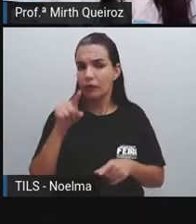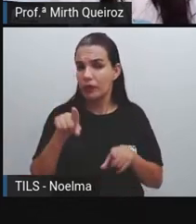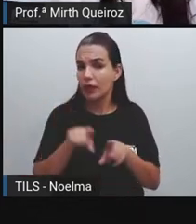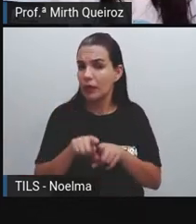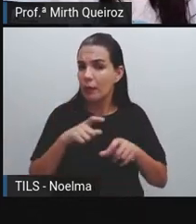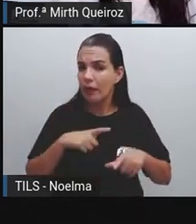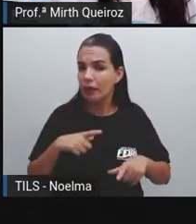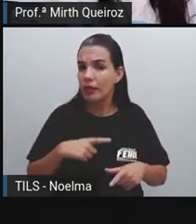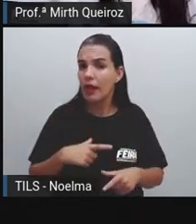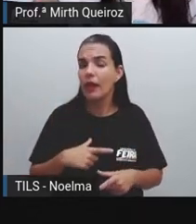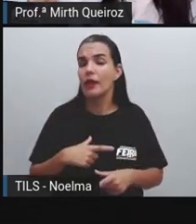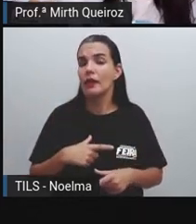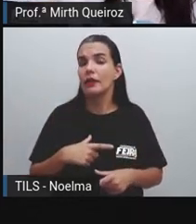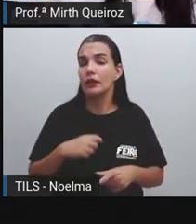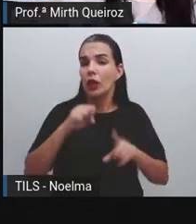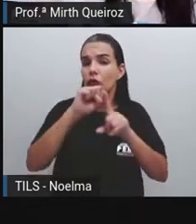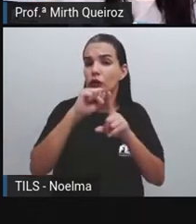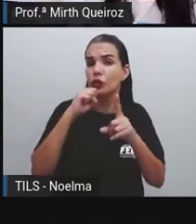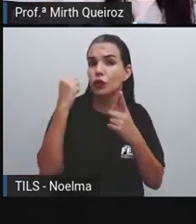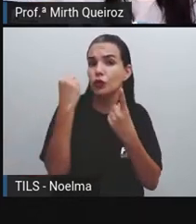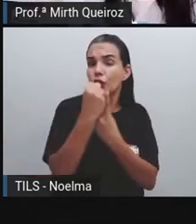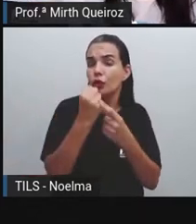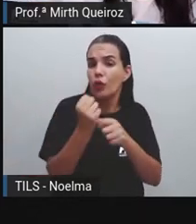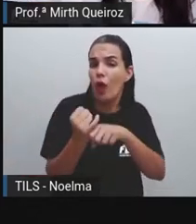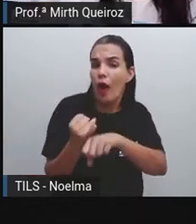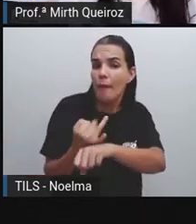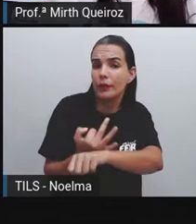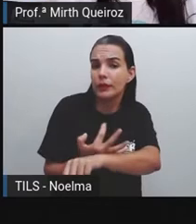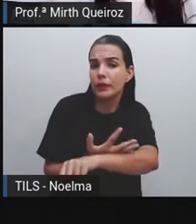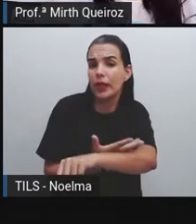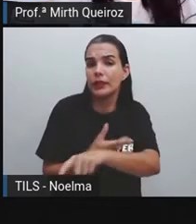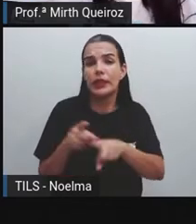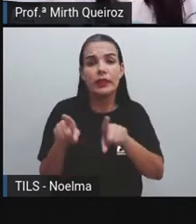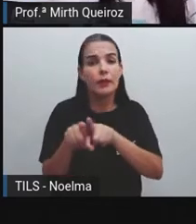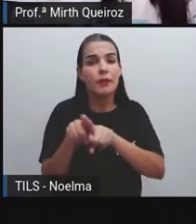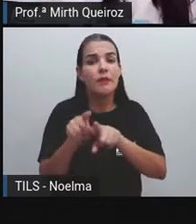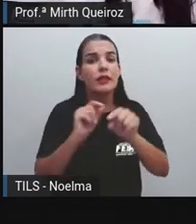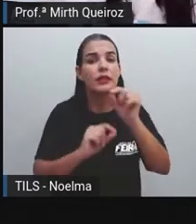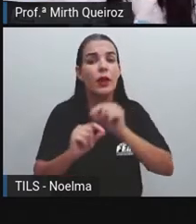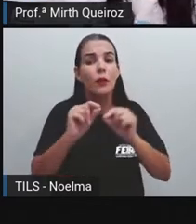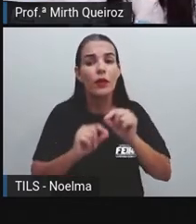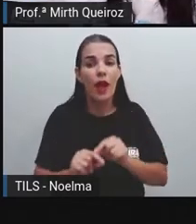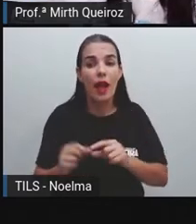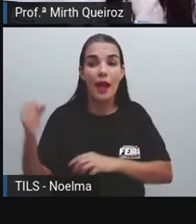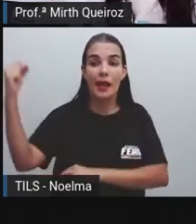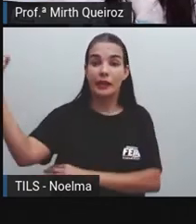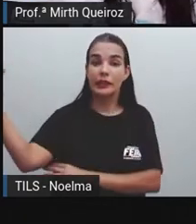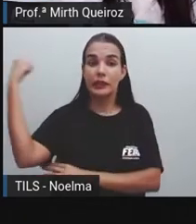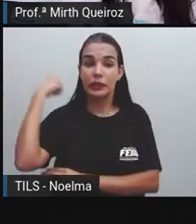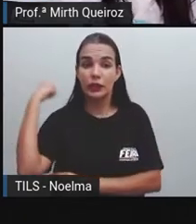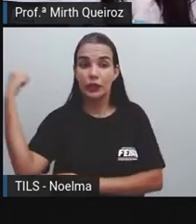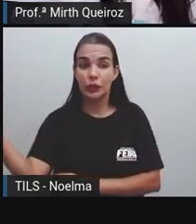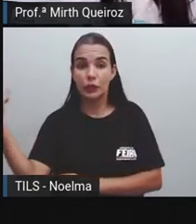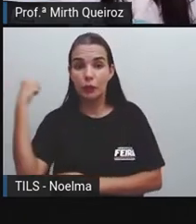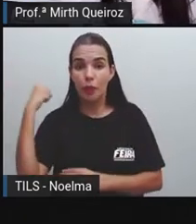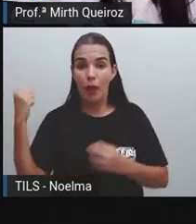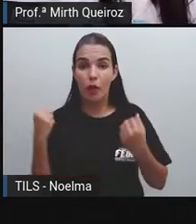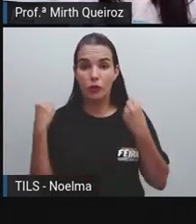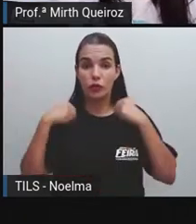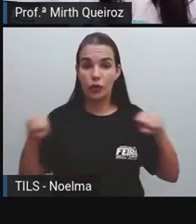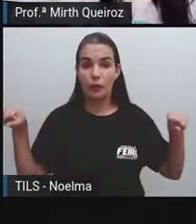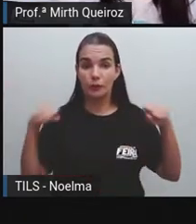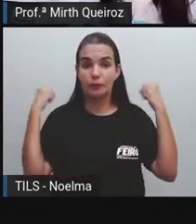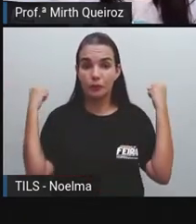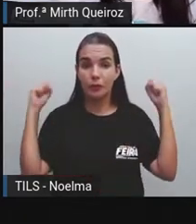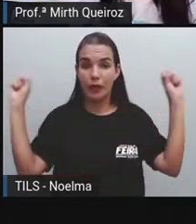desenvolver competências, além dessas competências que são socioemocionais, que eu disse anteriormente, nós ainda